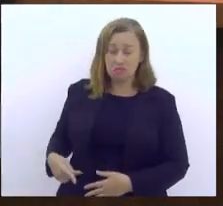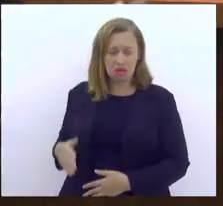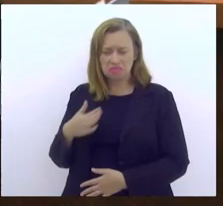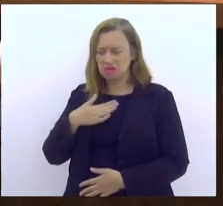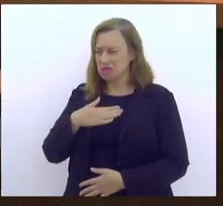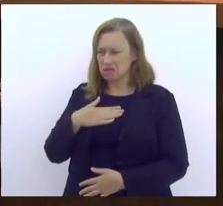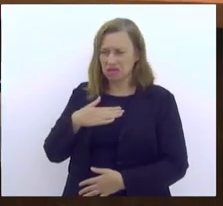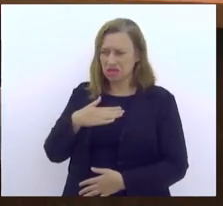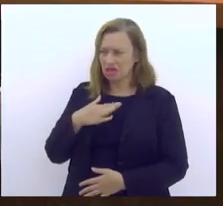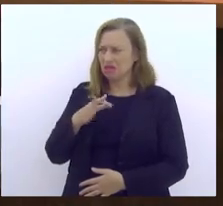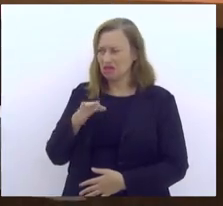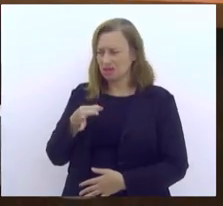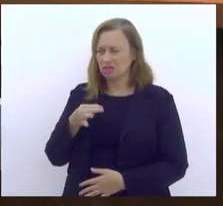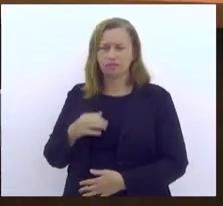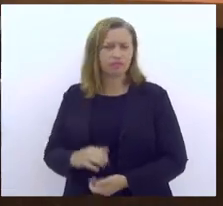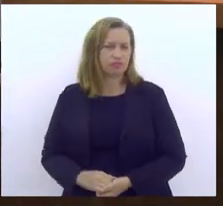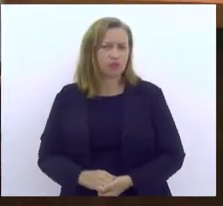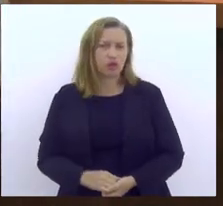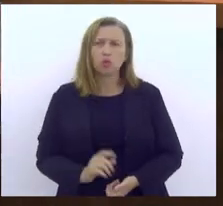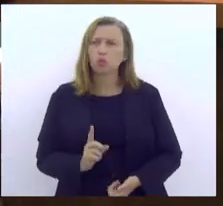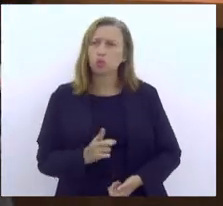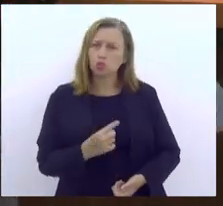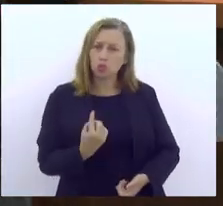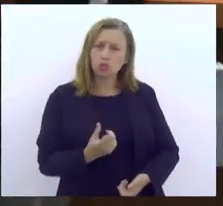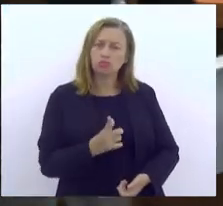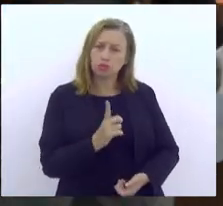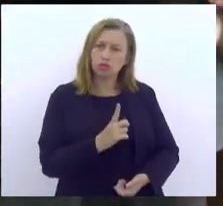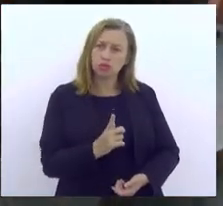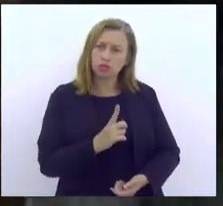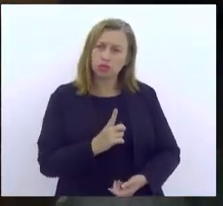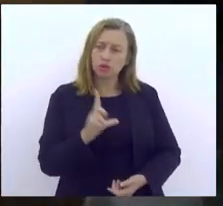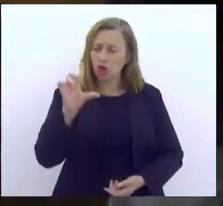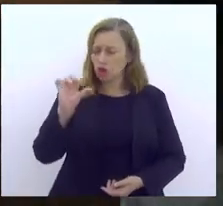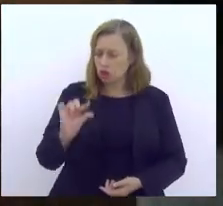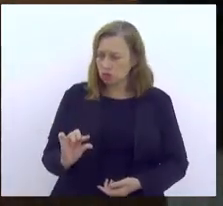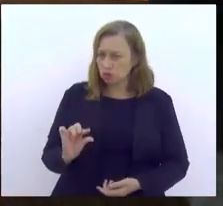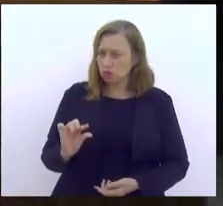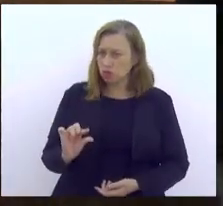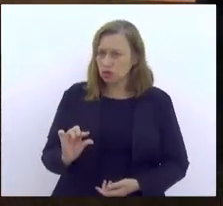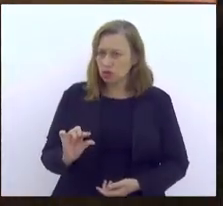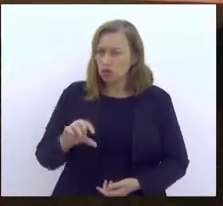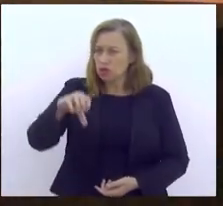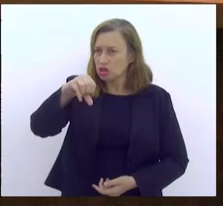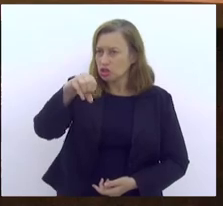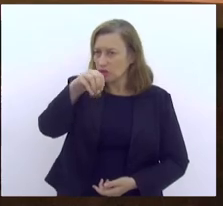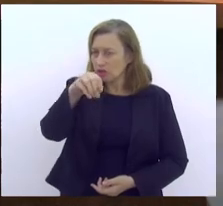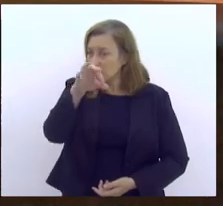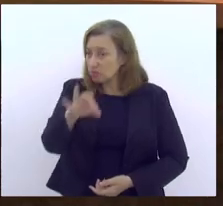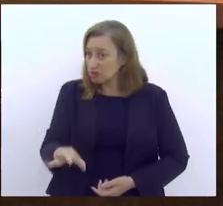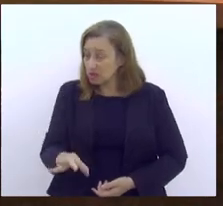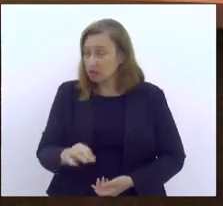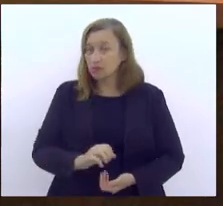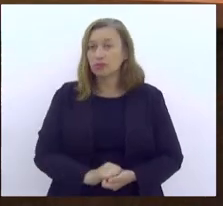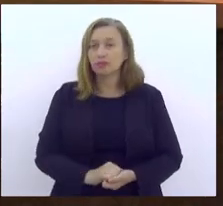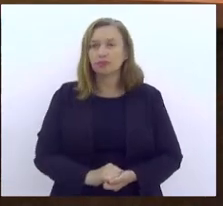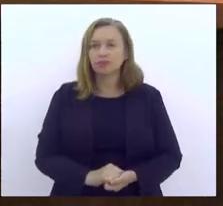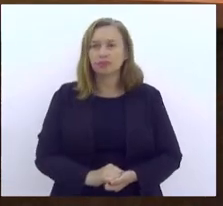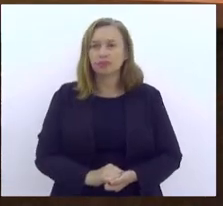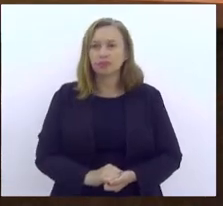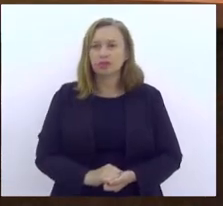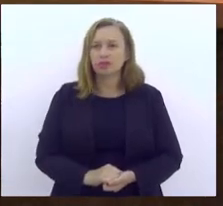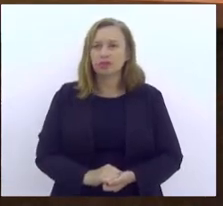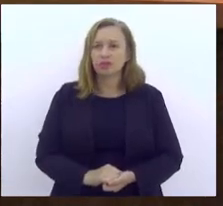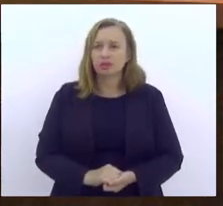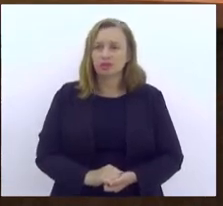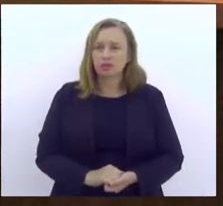muito evidente. Quando nós temos a redução de 90% naquilo que se